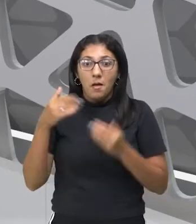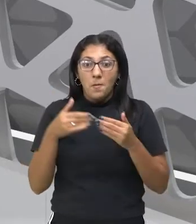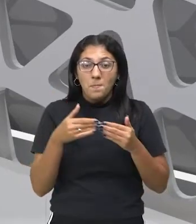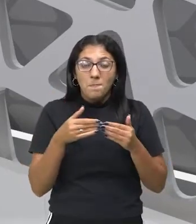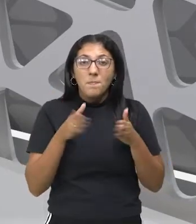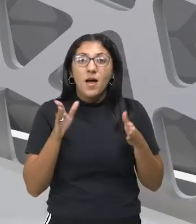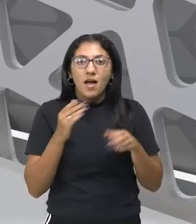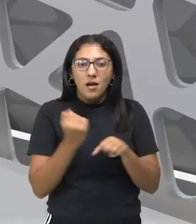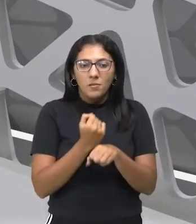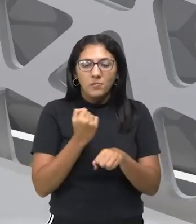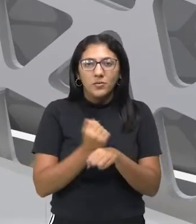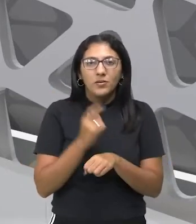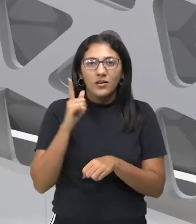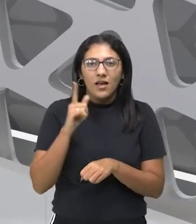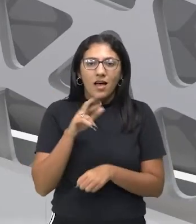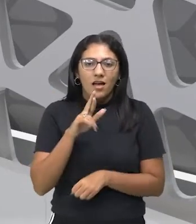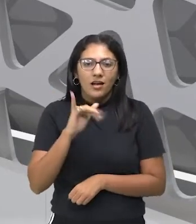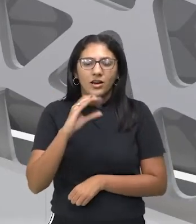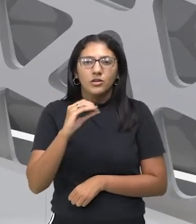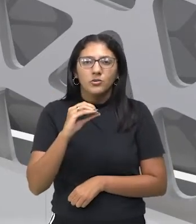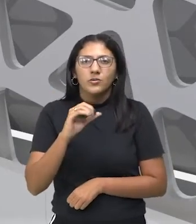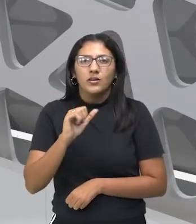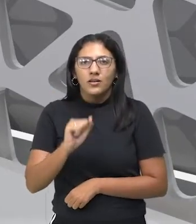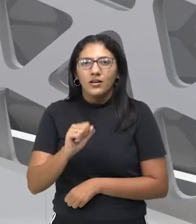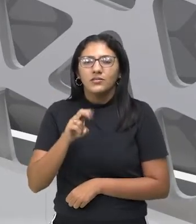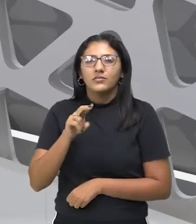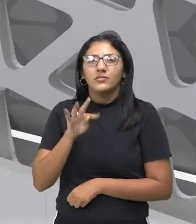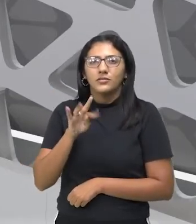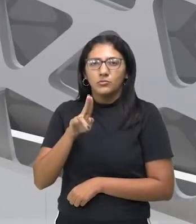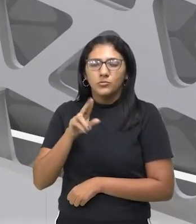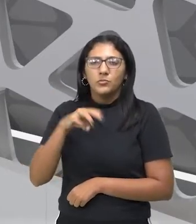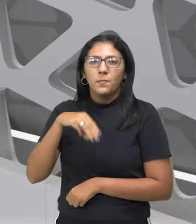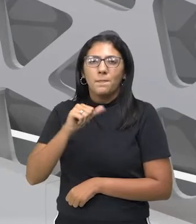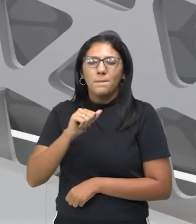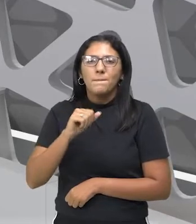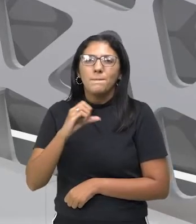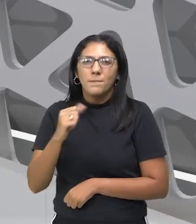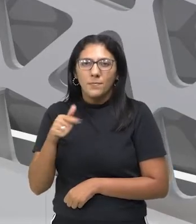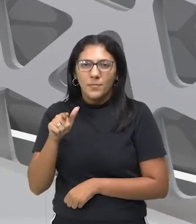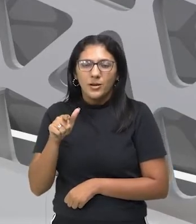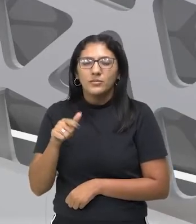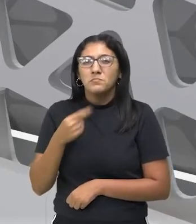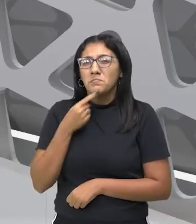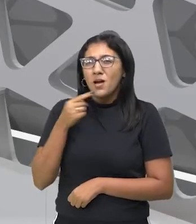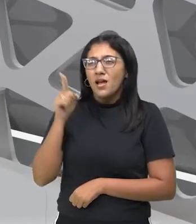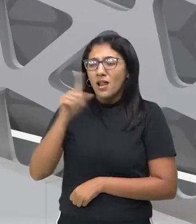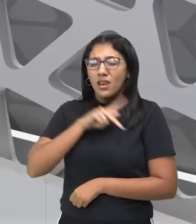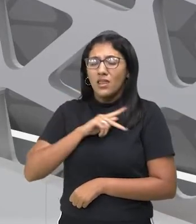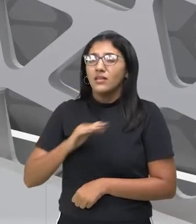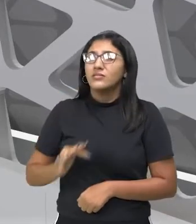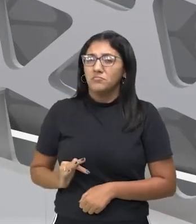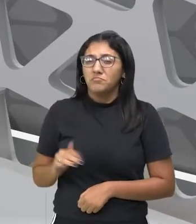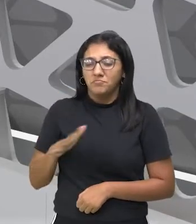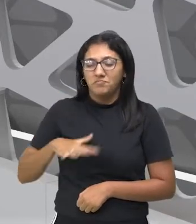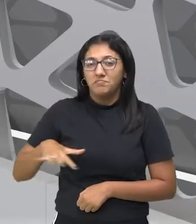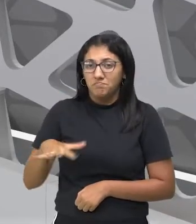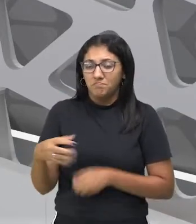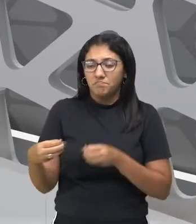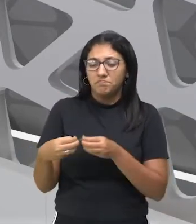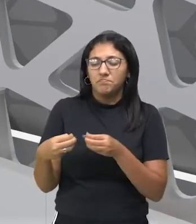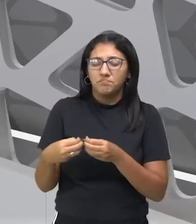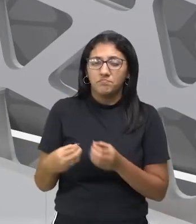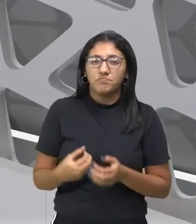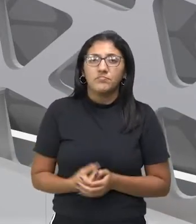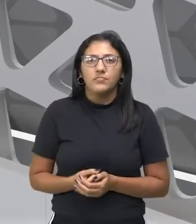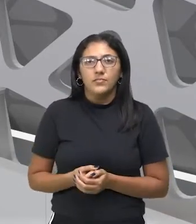e instalada no rio Atumã, próximo ao município de Presidente Figueiredo, no município de Presidente Figueiredo, na verdade. E o que